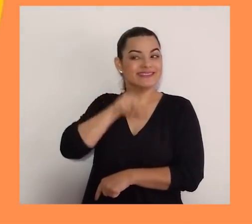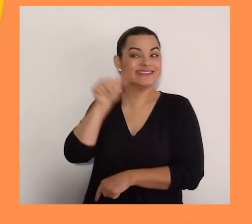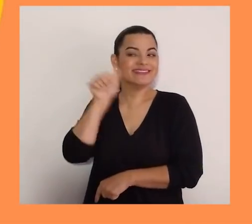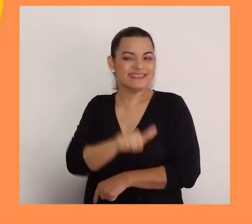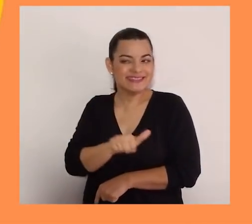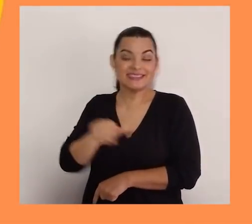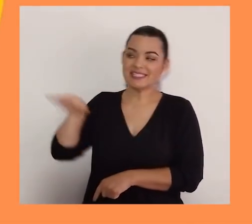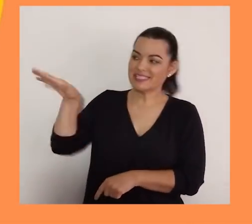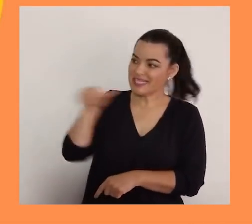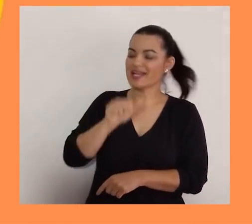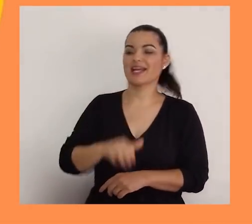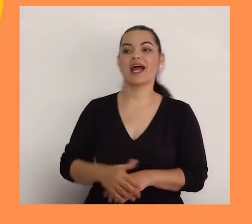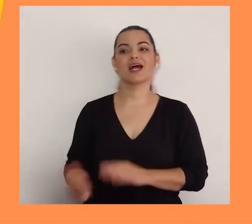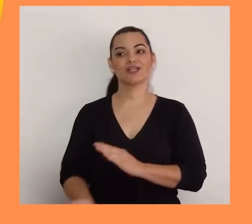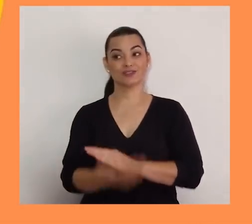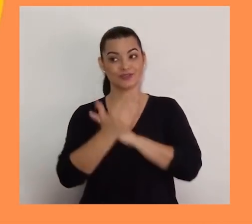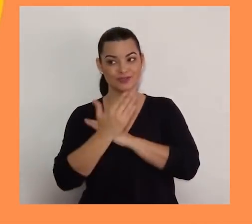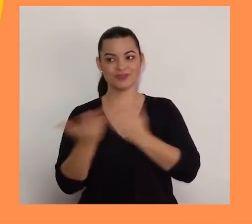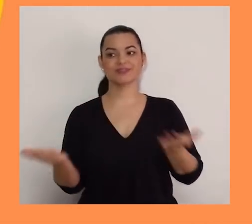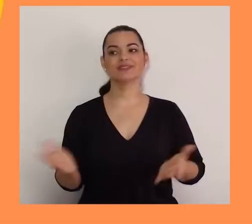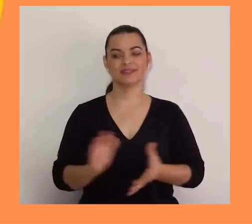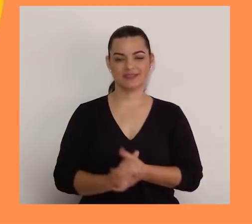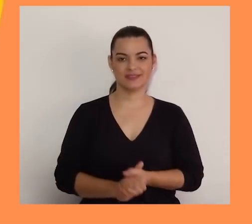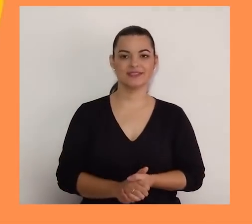Puxa e nada